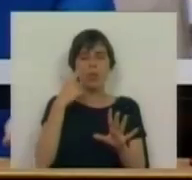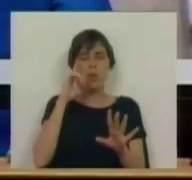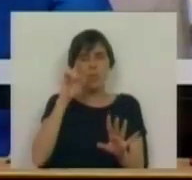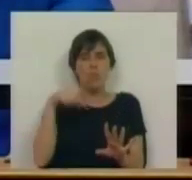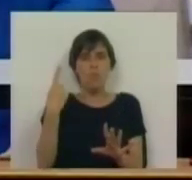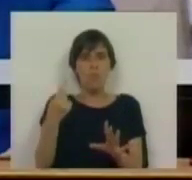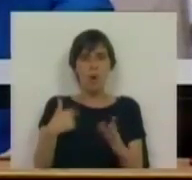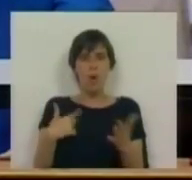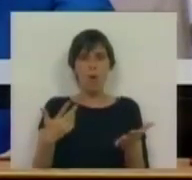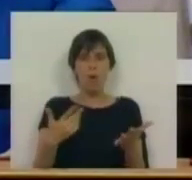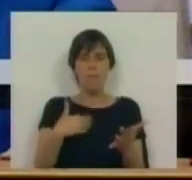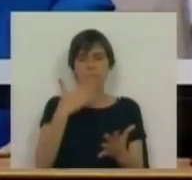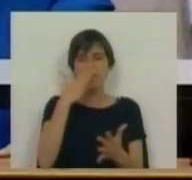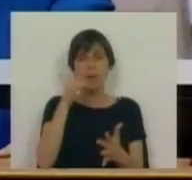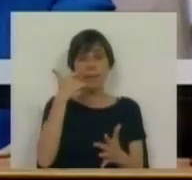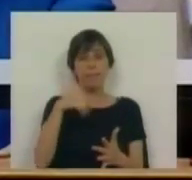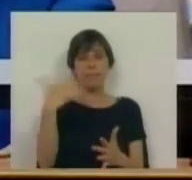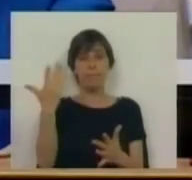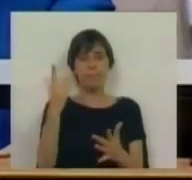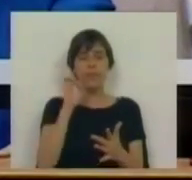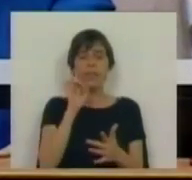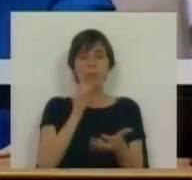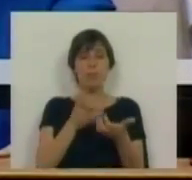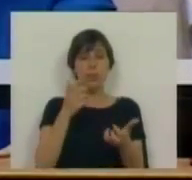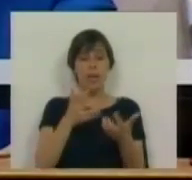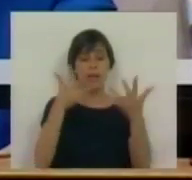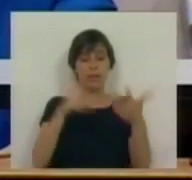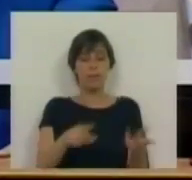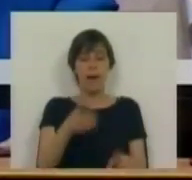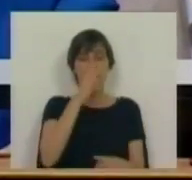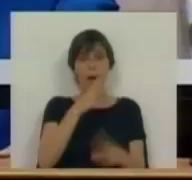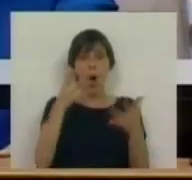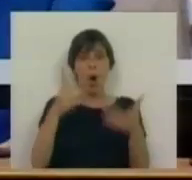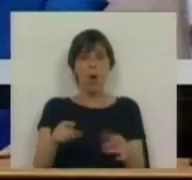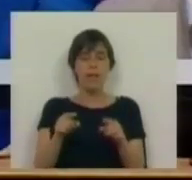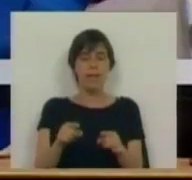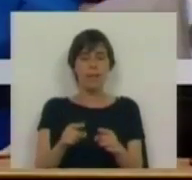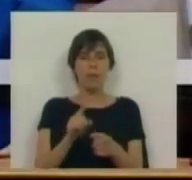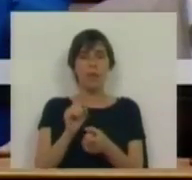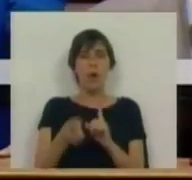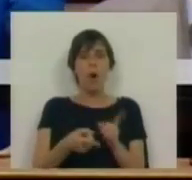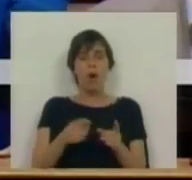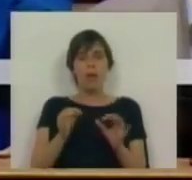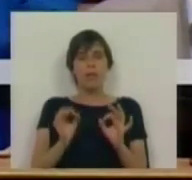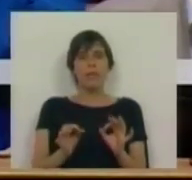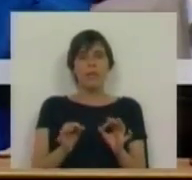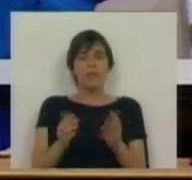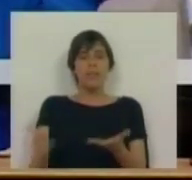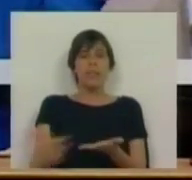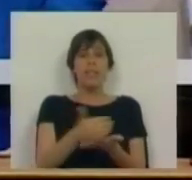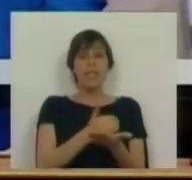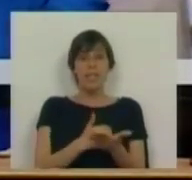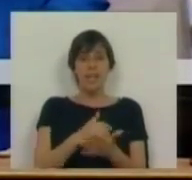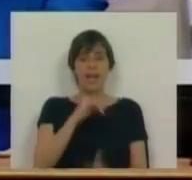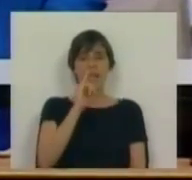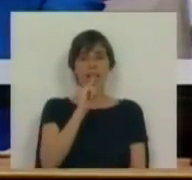conhecemos e que nos parece extraordinariamente relevante da execução orçamental é aquilo que é as receitas